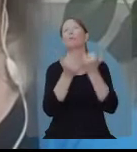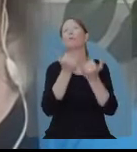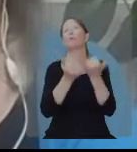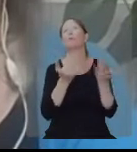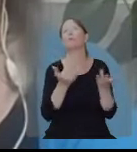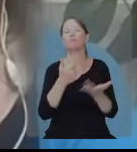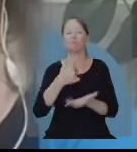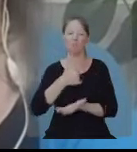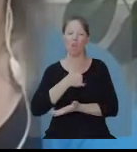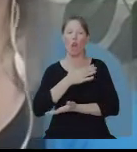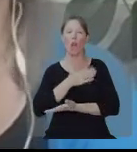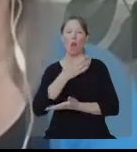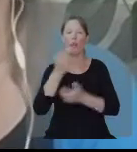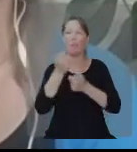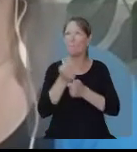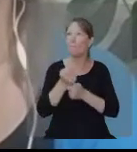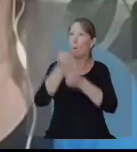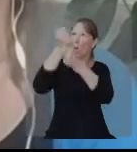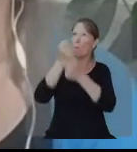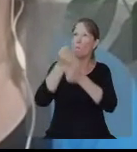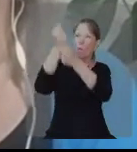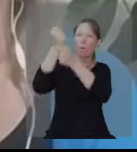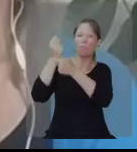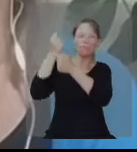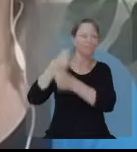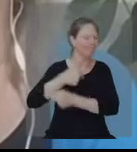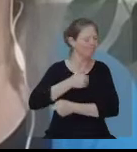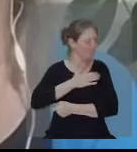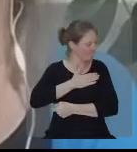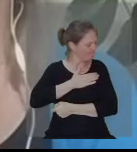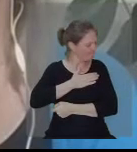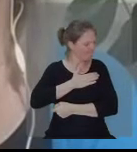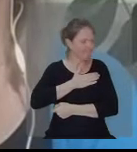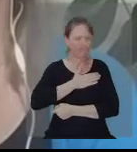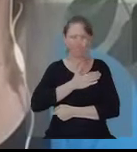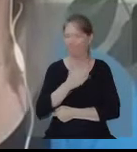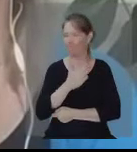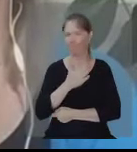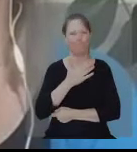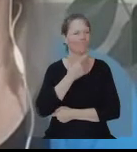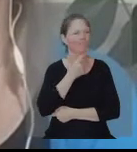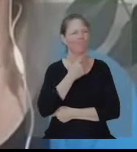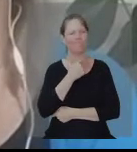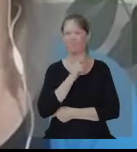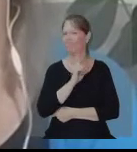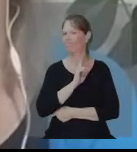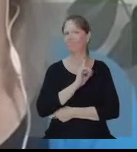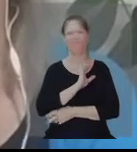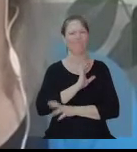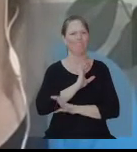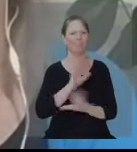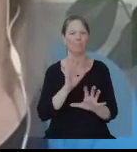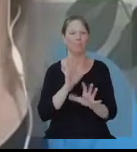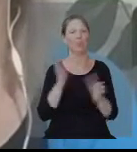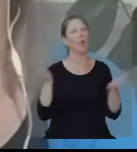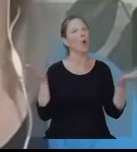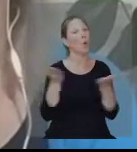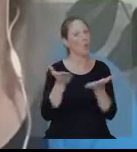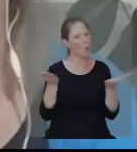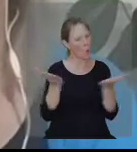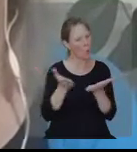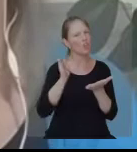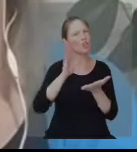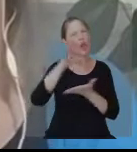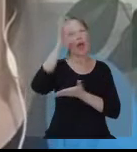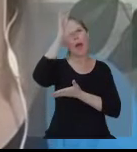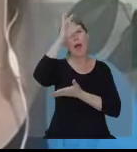exemplo, assim, eu não gosto de foguetes, de fogos de artifício. Tenho, assim, pavor disso. E hoje eu